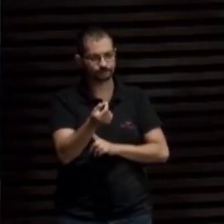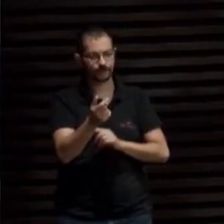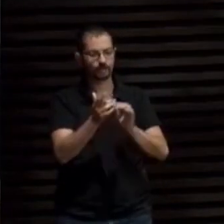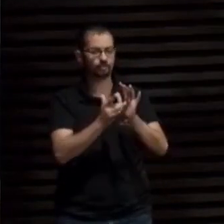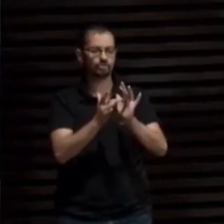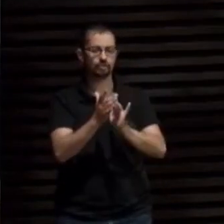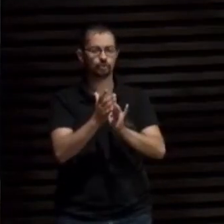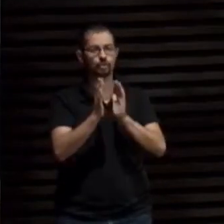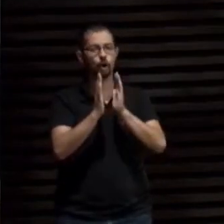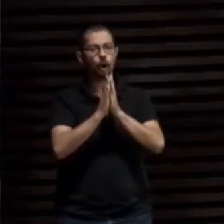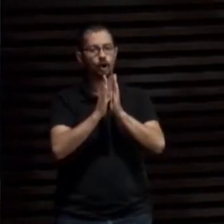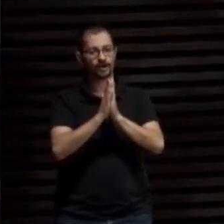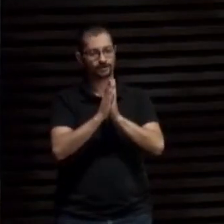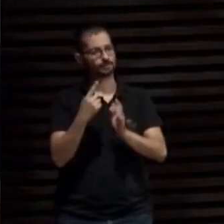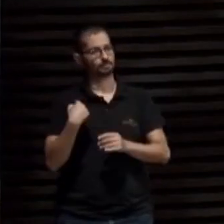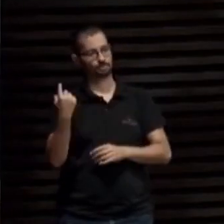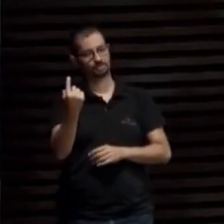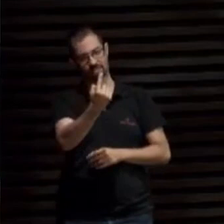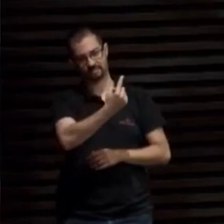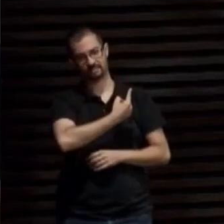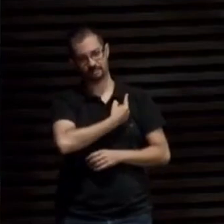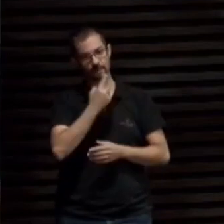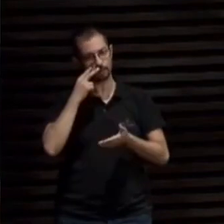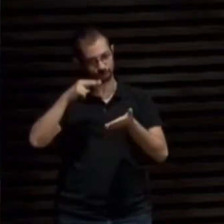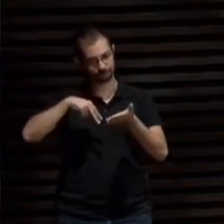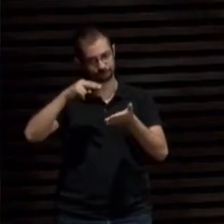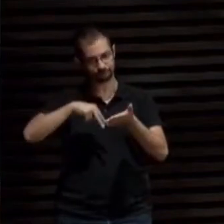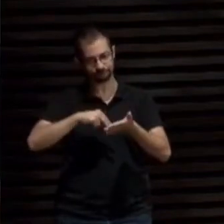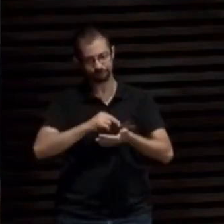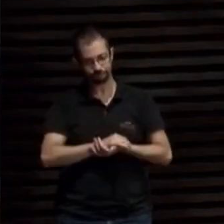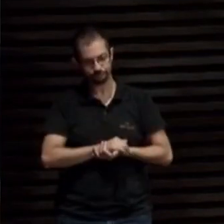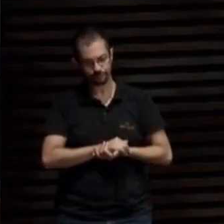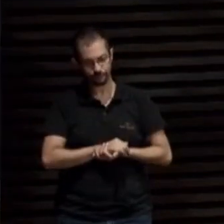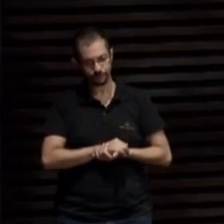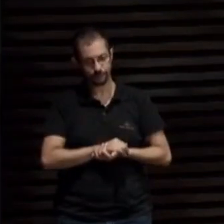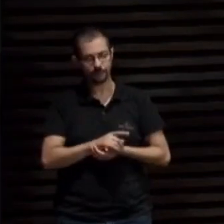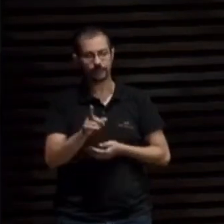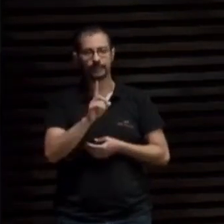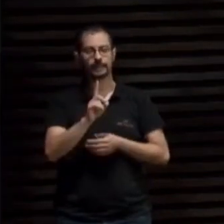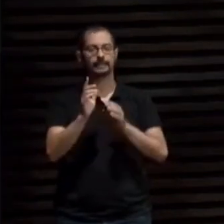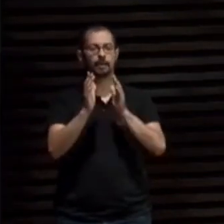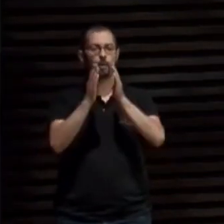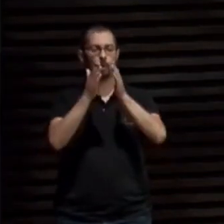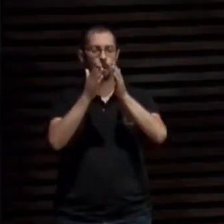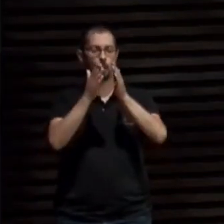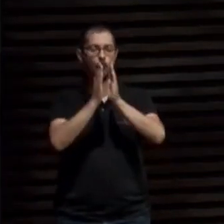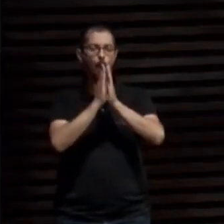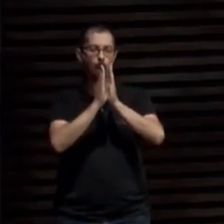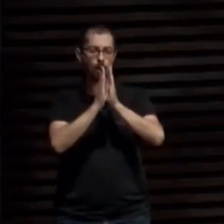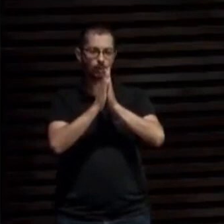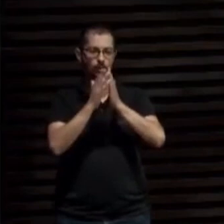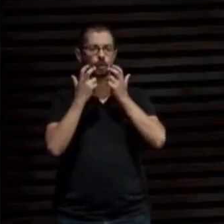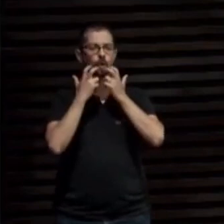orar por nós. Vamos ver aí. Não rogo somente por estes, mas também por aqueles